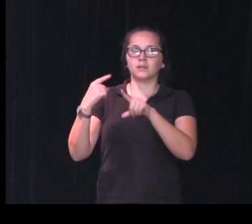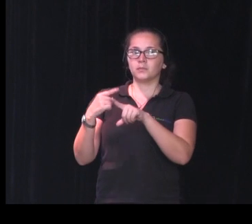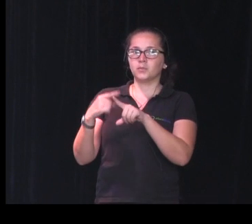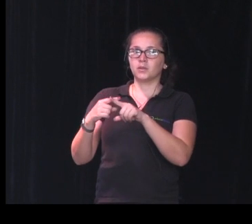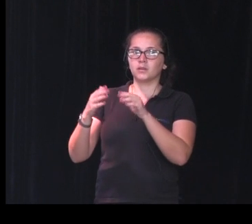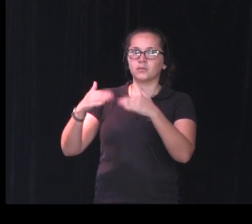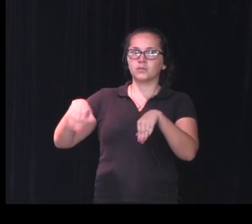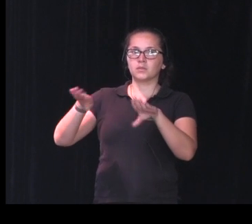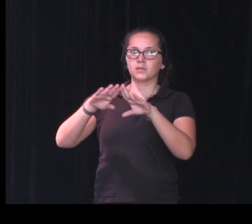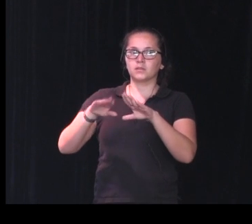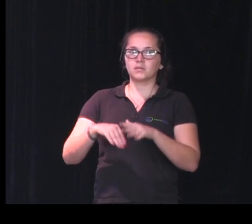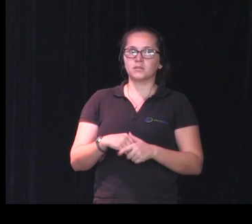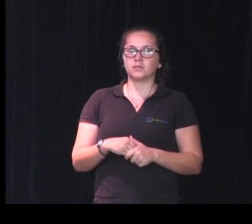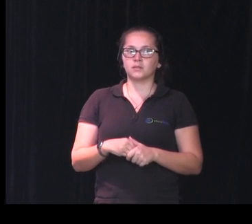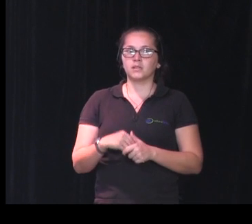país.